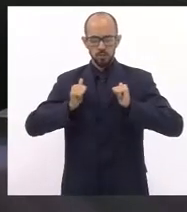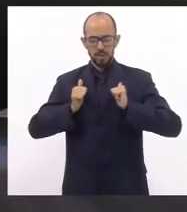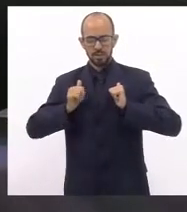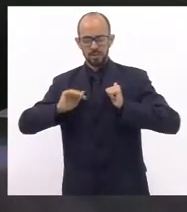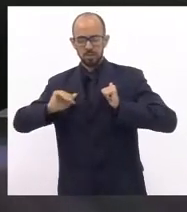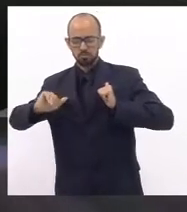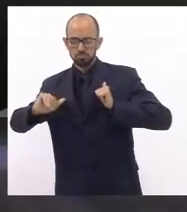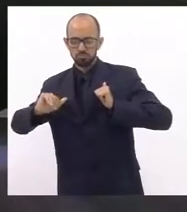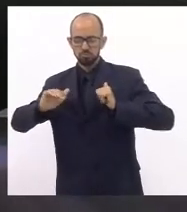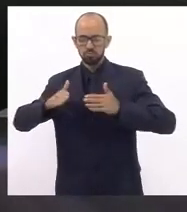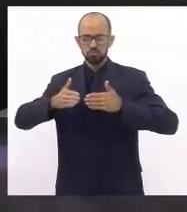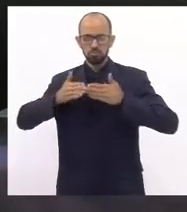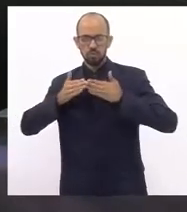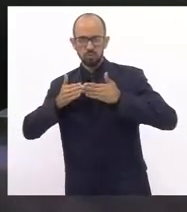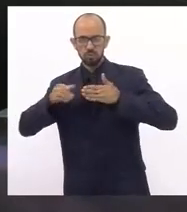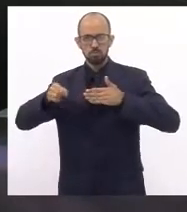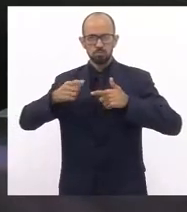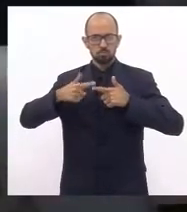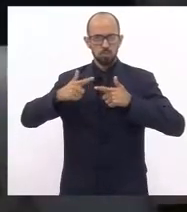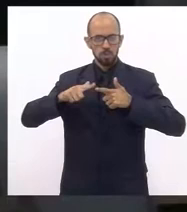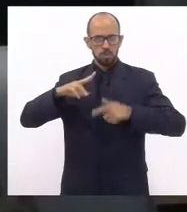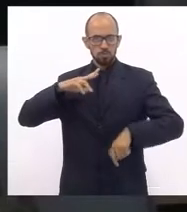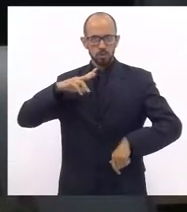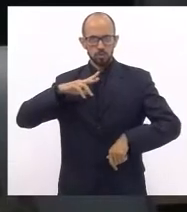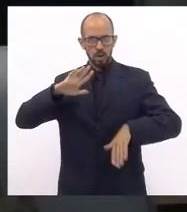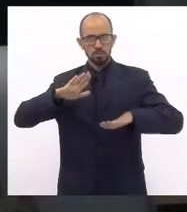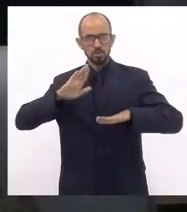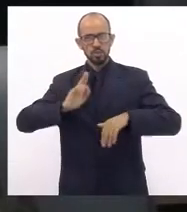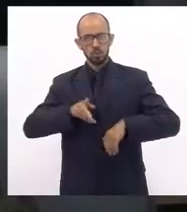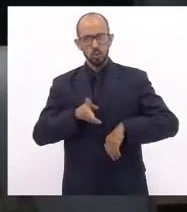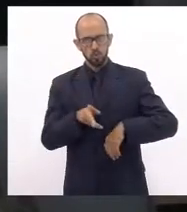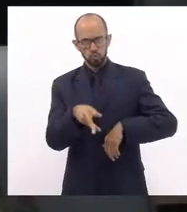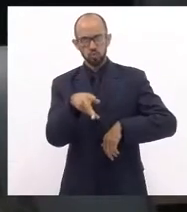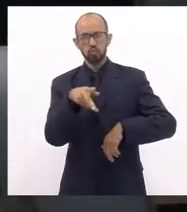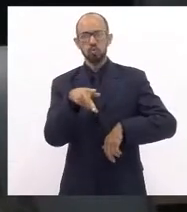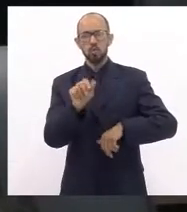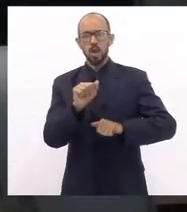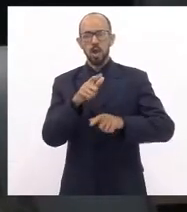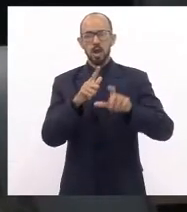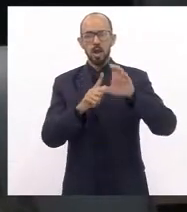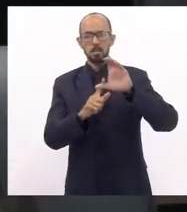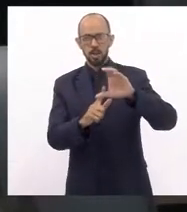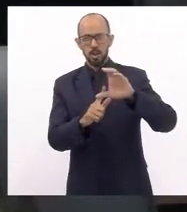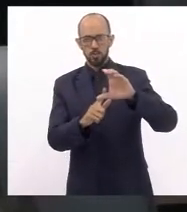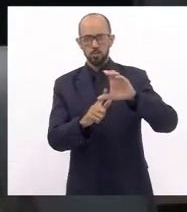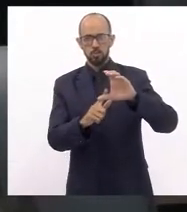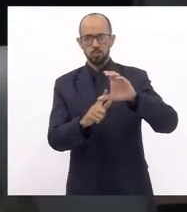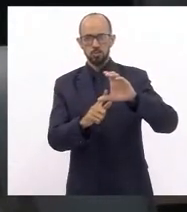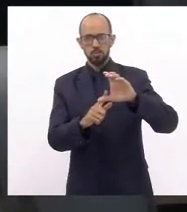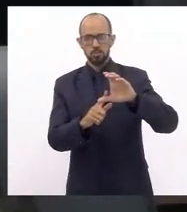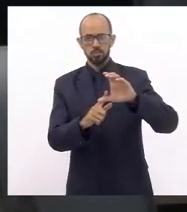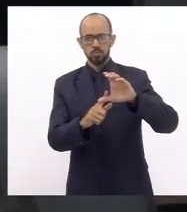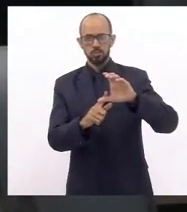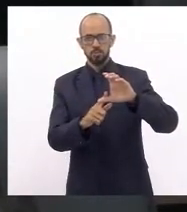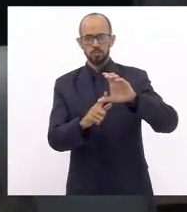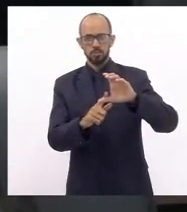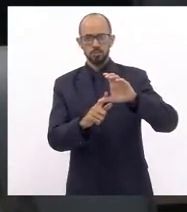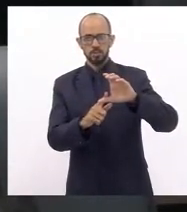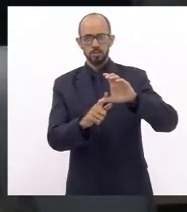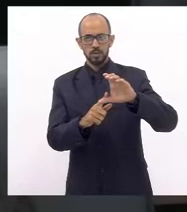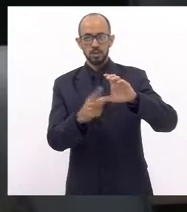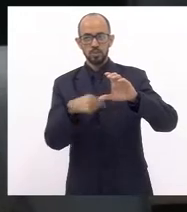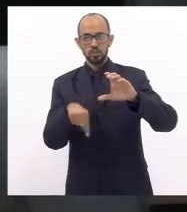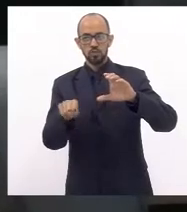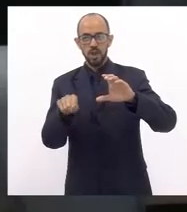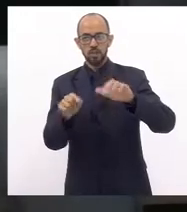por problemas pessoais, mas continua capelão, ele vai até comigo no céu. Eu tenho um compromisso com meus capelões. Nós vamos